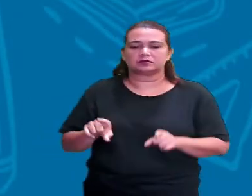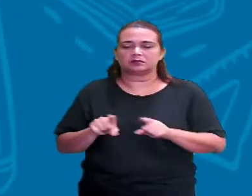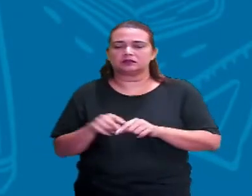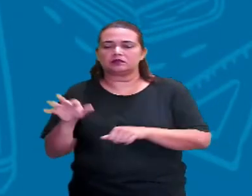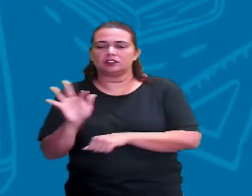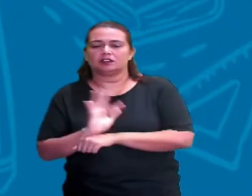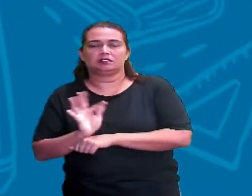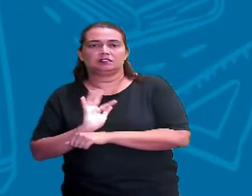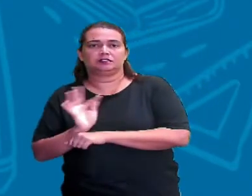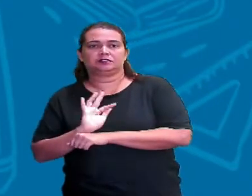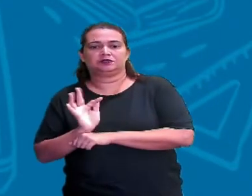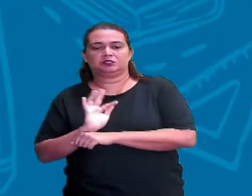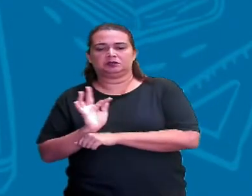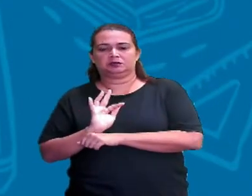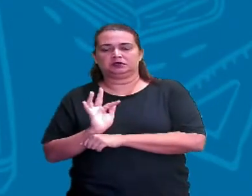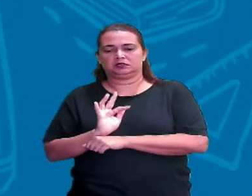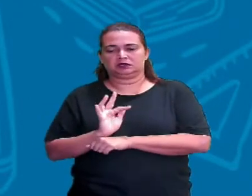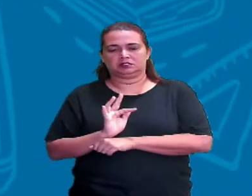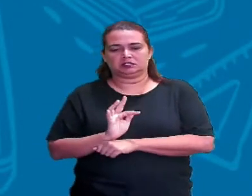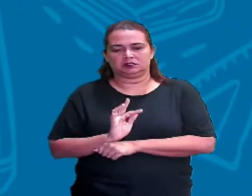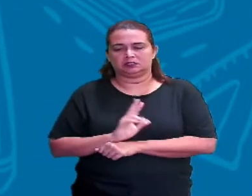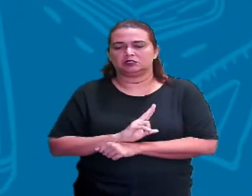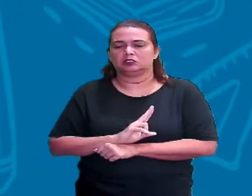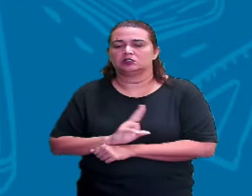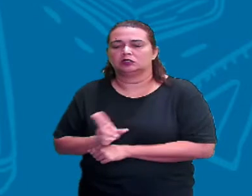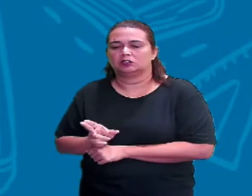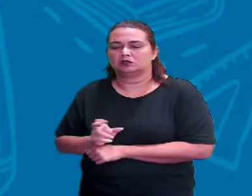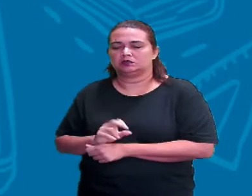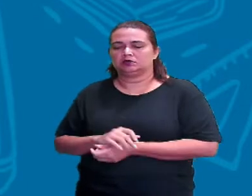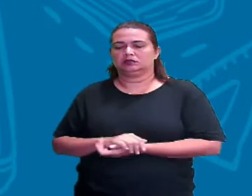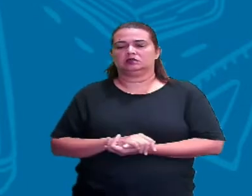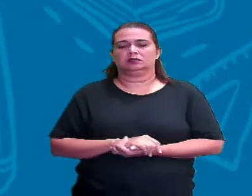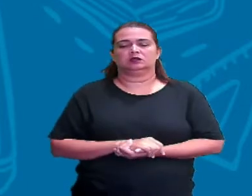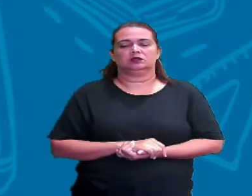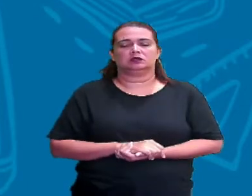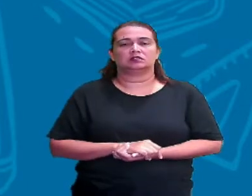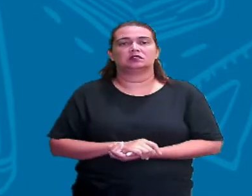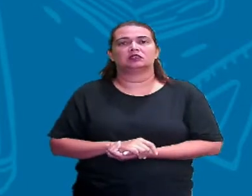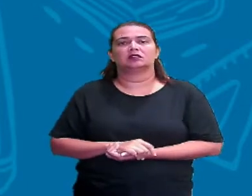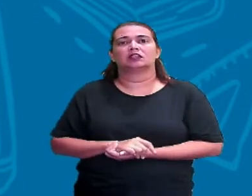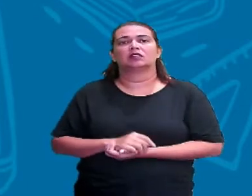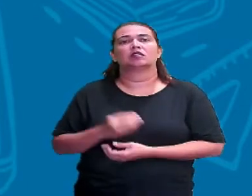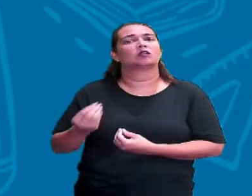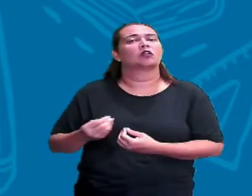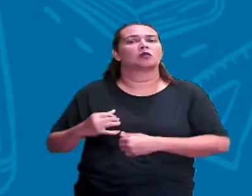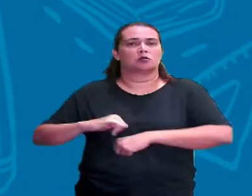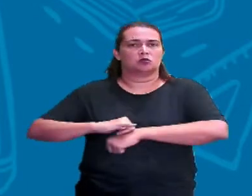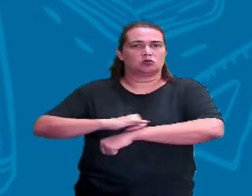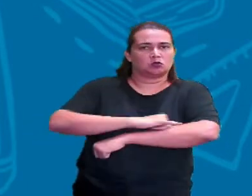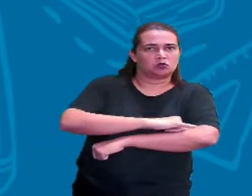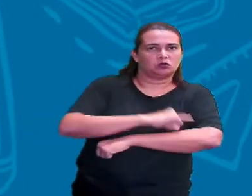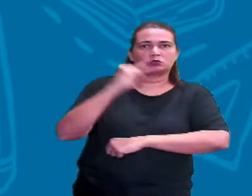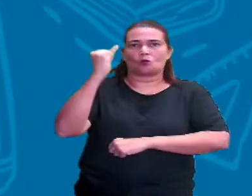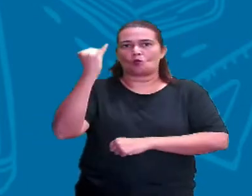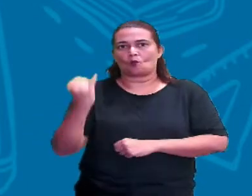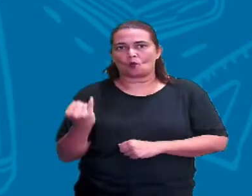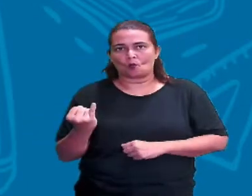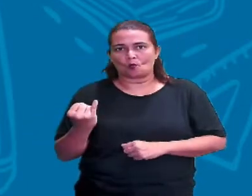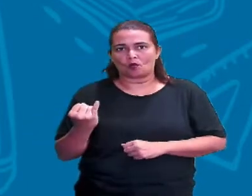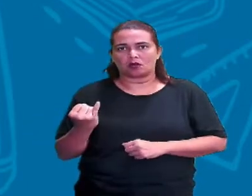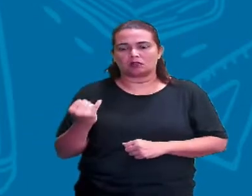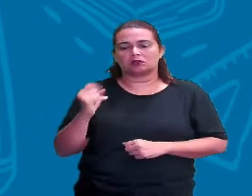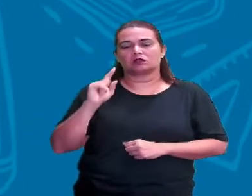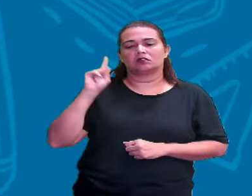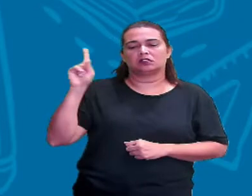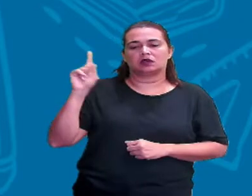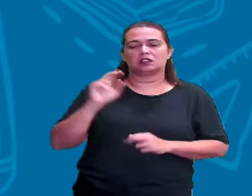bem interessante isso dos filmes, porque olha, o filme O Gordo e o Magro, lá não é o Gordo e o Magro, lá eles conhecem como Bucha